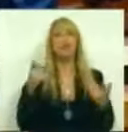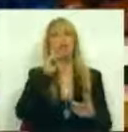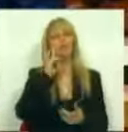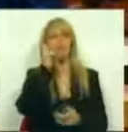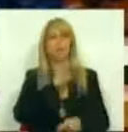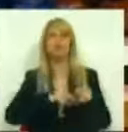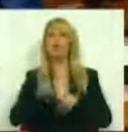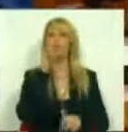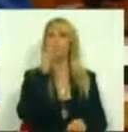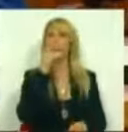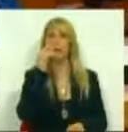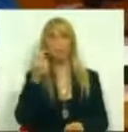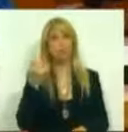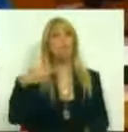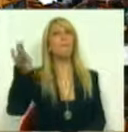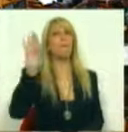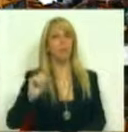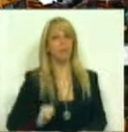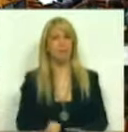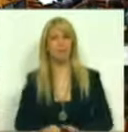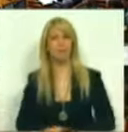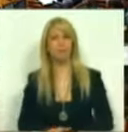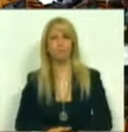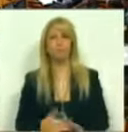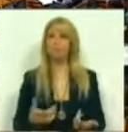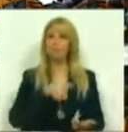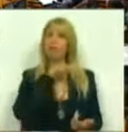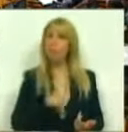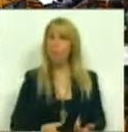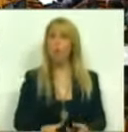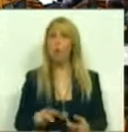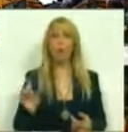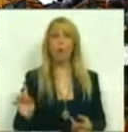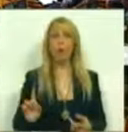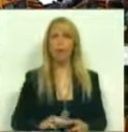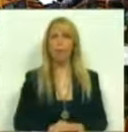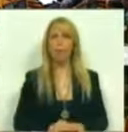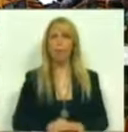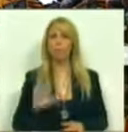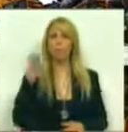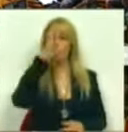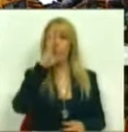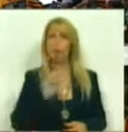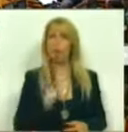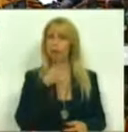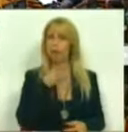deputados, em especial do Partido Socialista, concordam ou não concordam com o